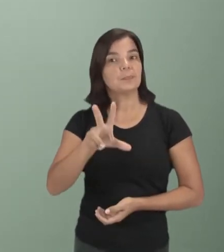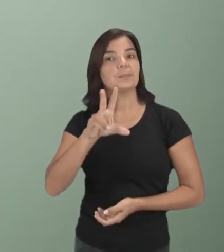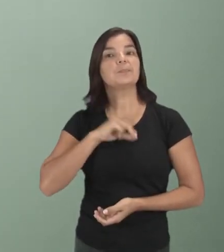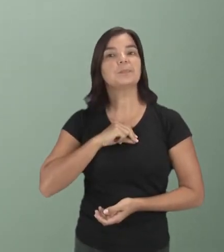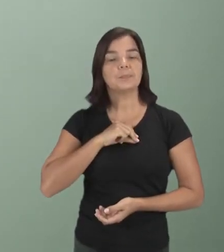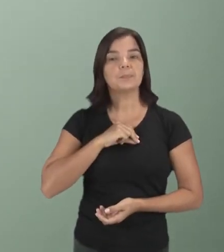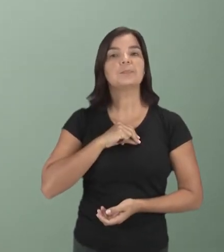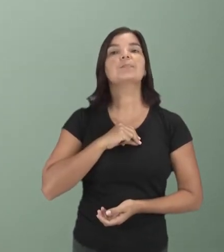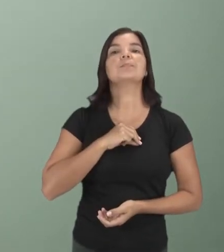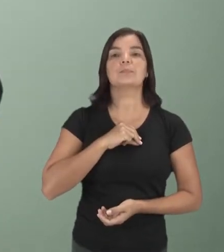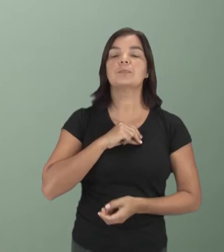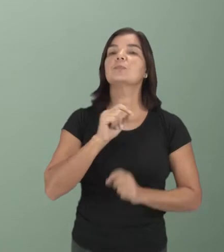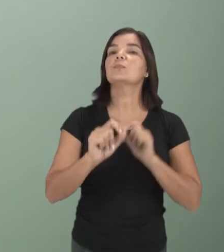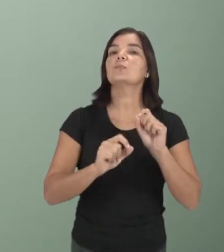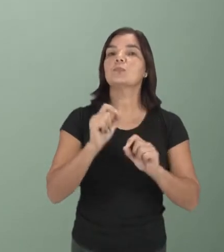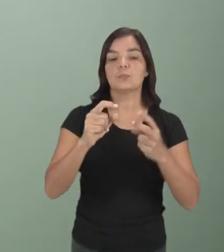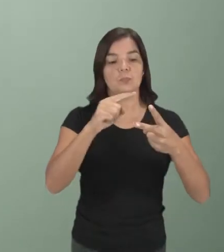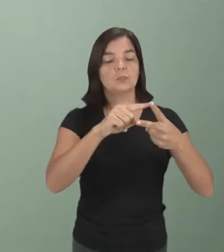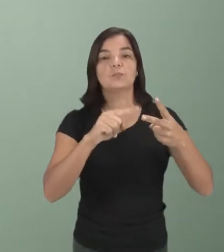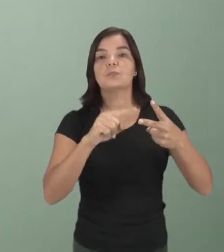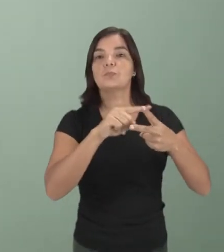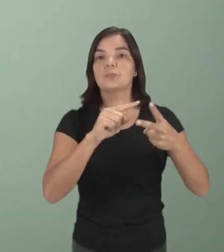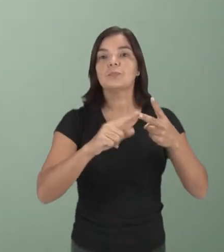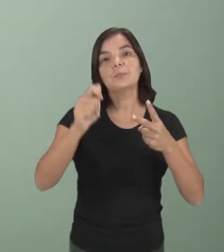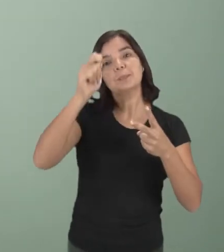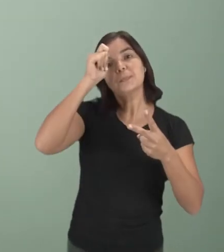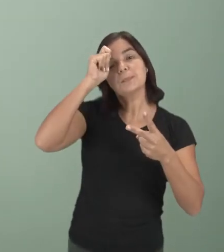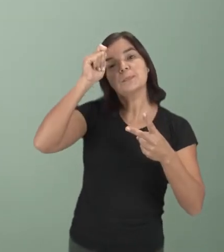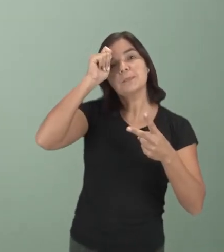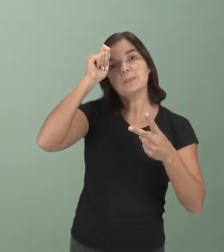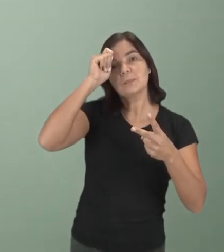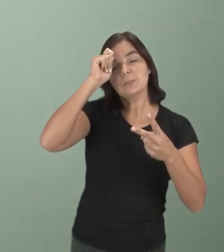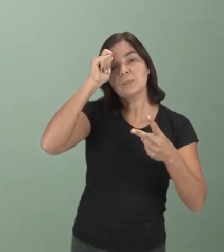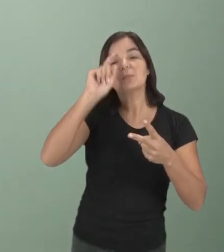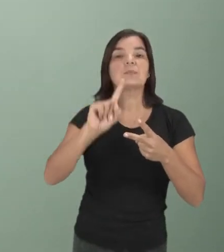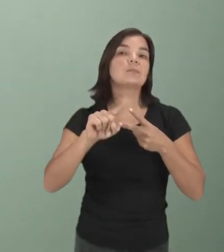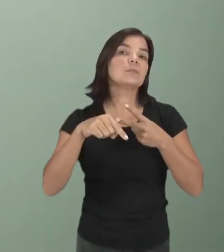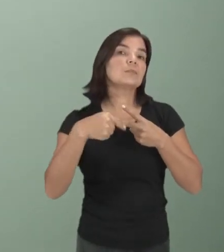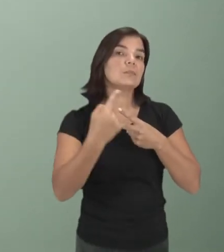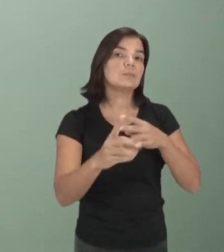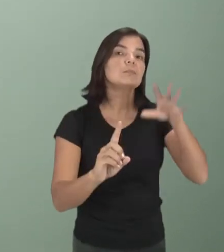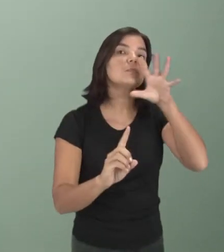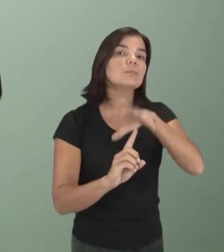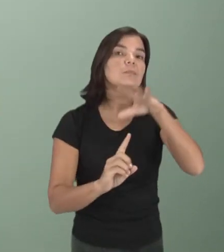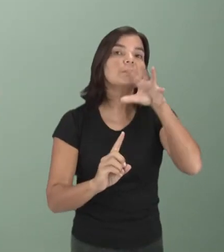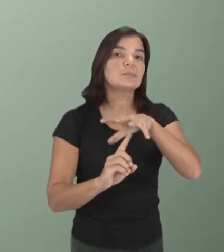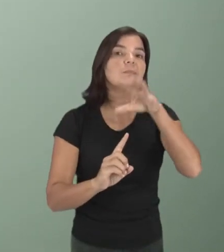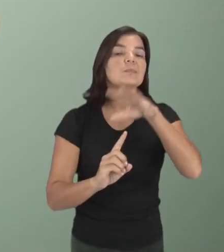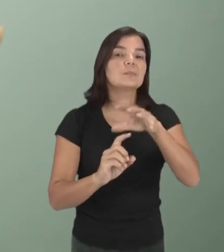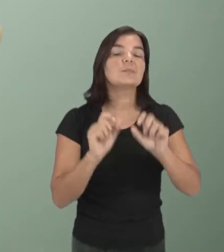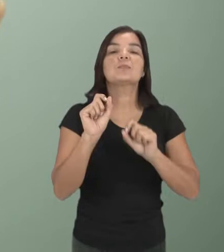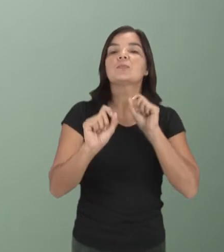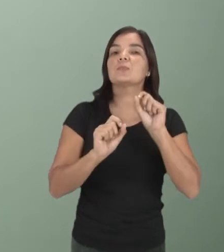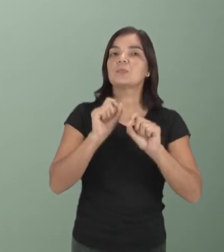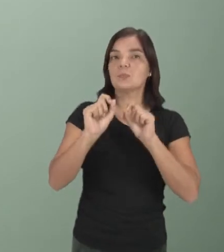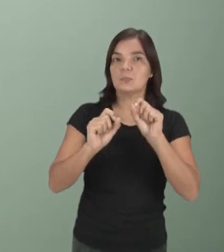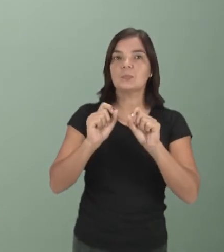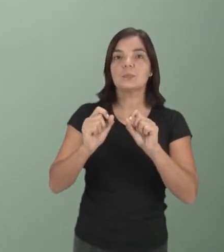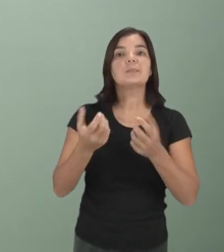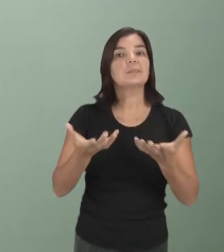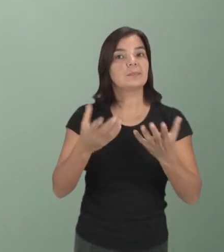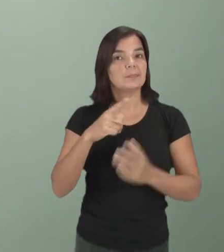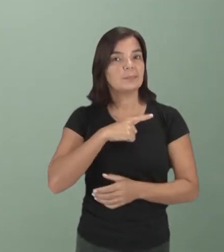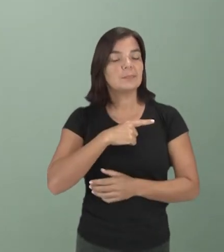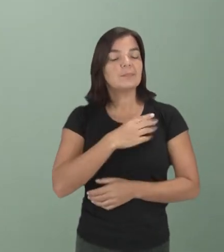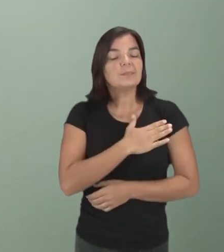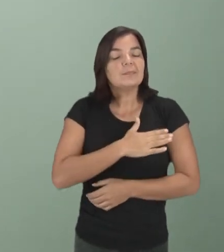Portugal, sobressaíram dois grandes autores que vieram depois de influenciar sobremaneira os que nós vamos